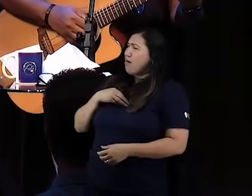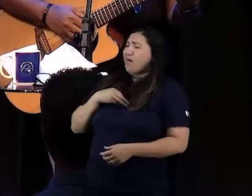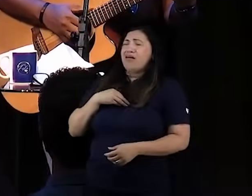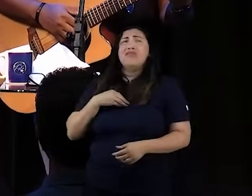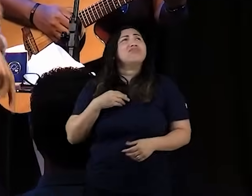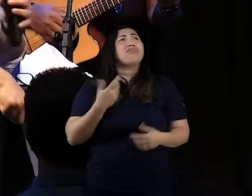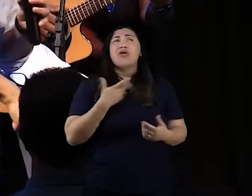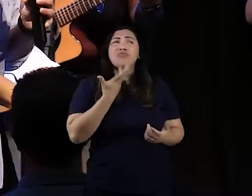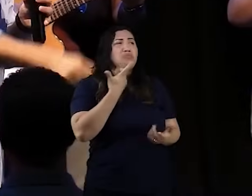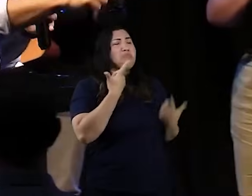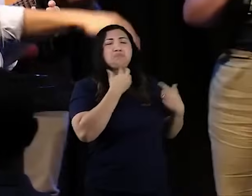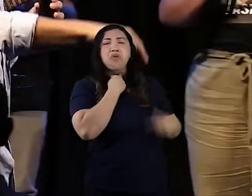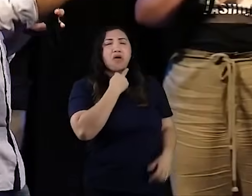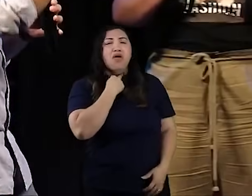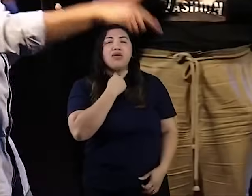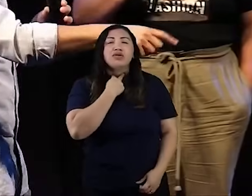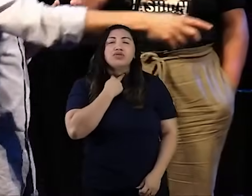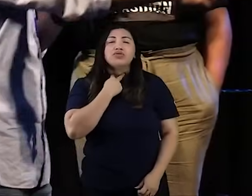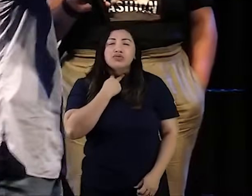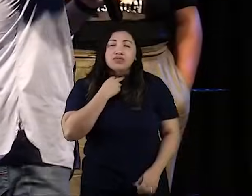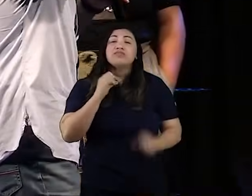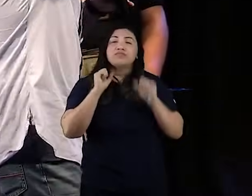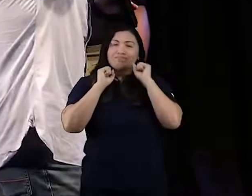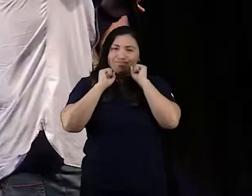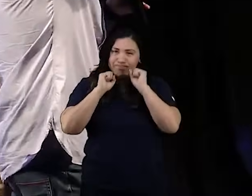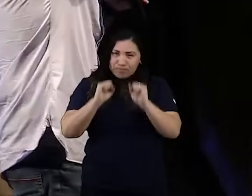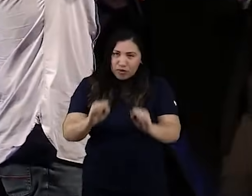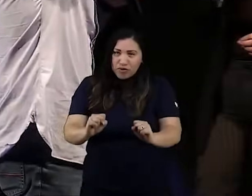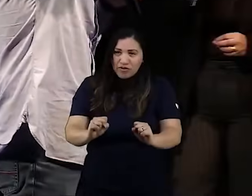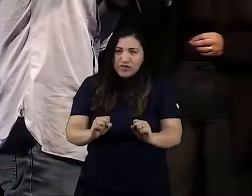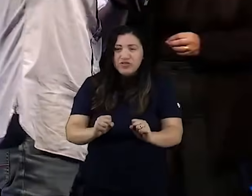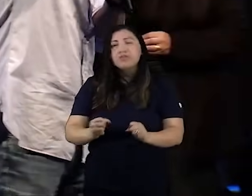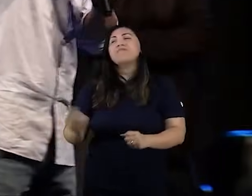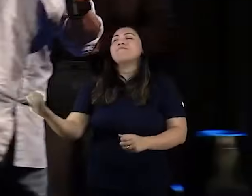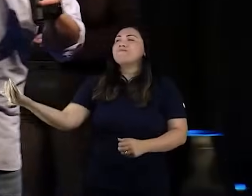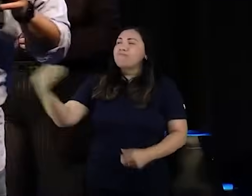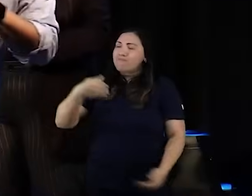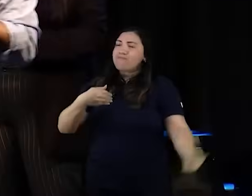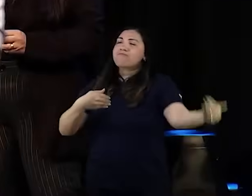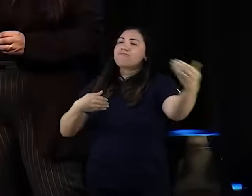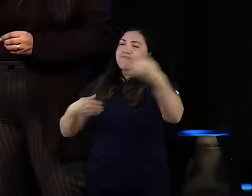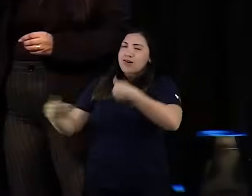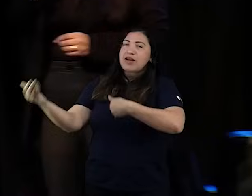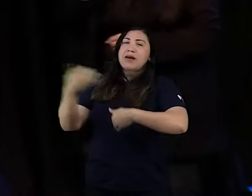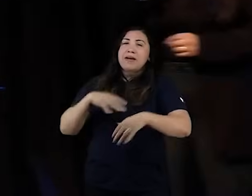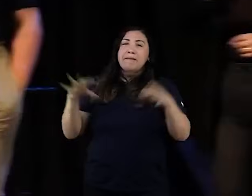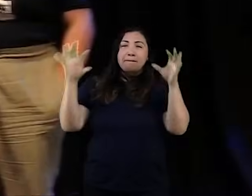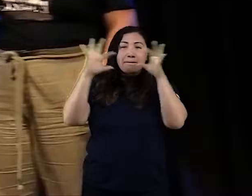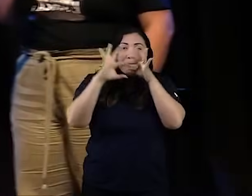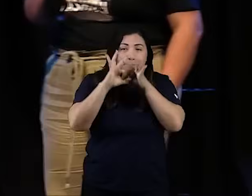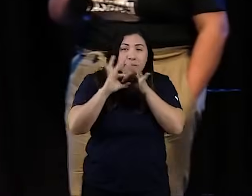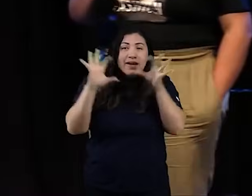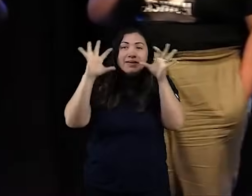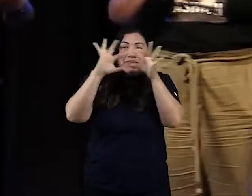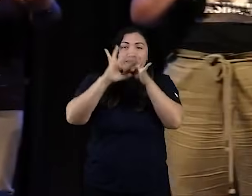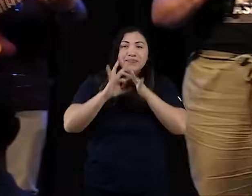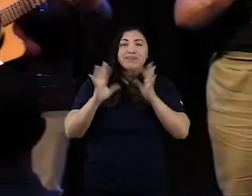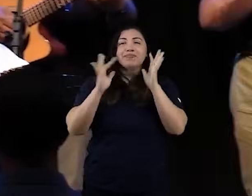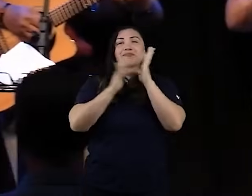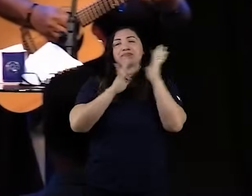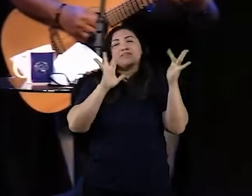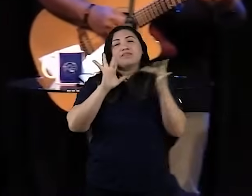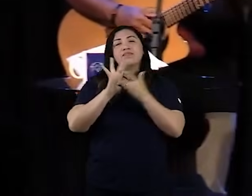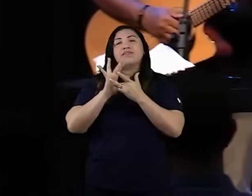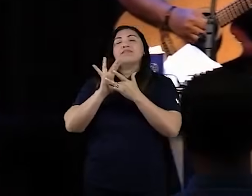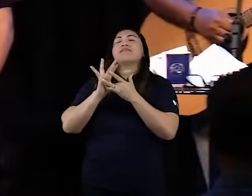seia não é para você não participar a seia para você participar e para confirmar eu tenho uma aliança estô esperando Jesus eu tenho uma aliança e tô esperando Cristo é isso que